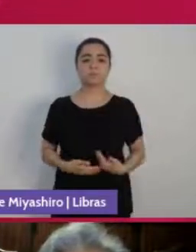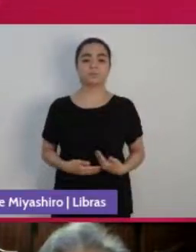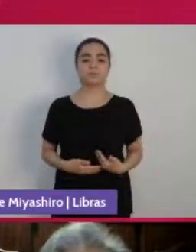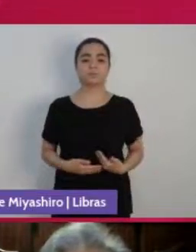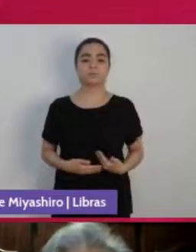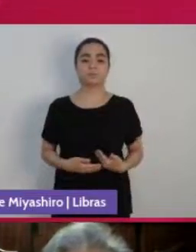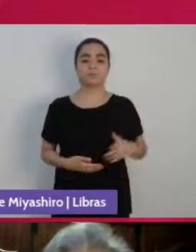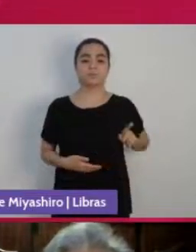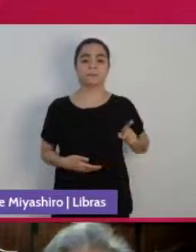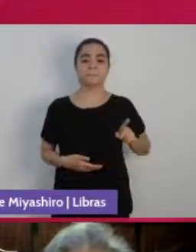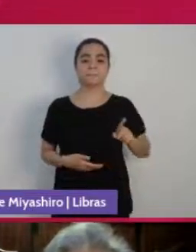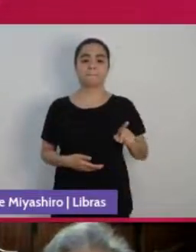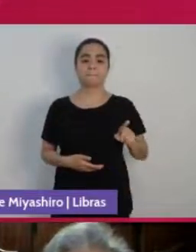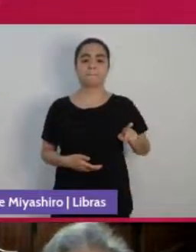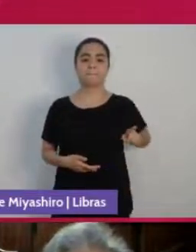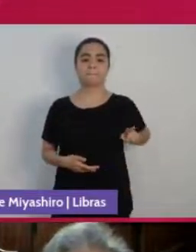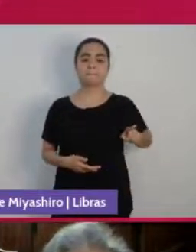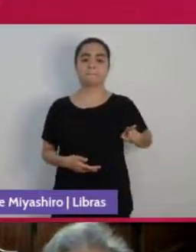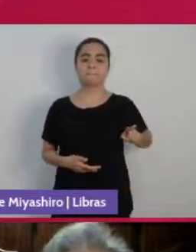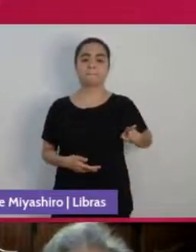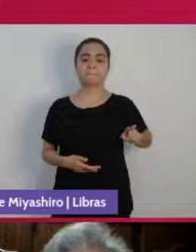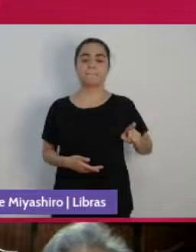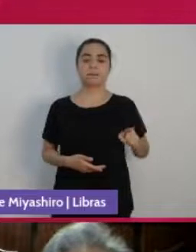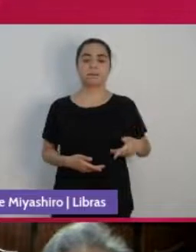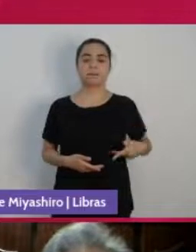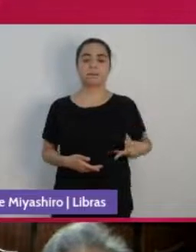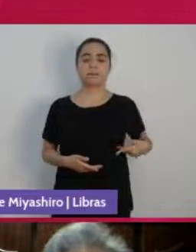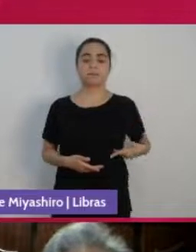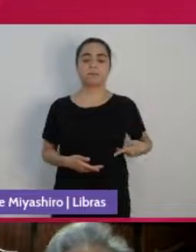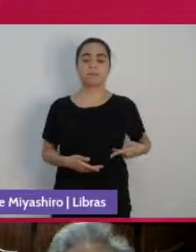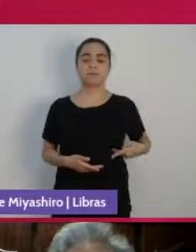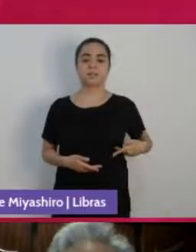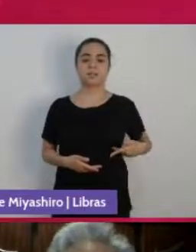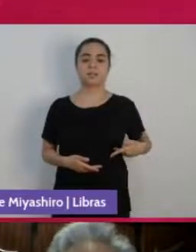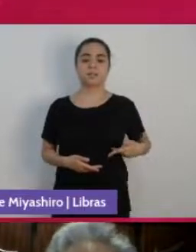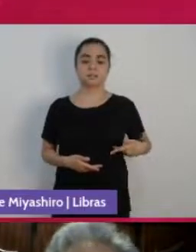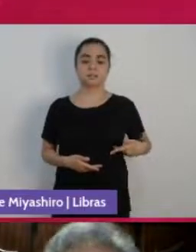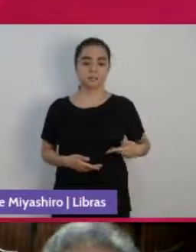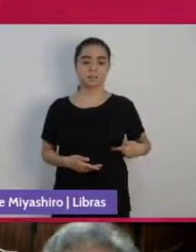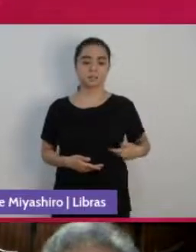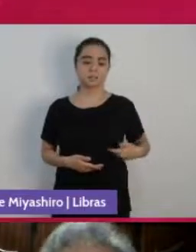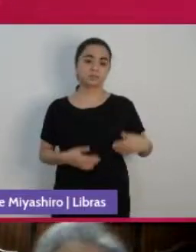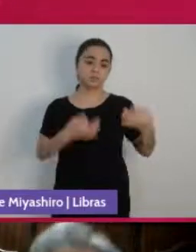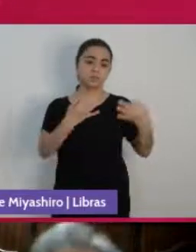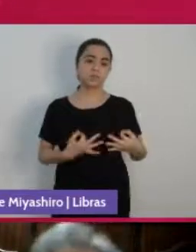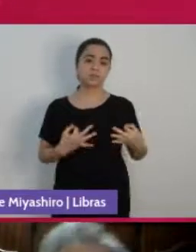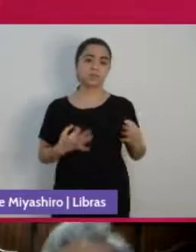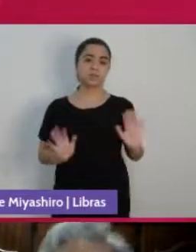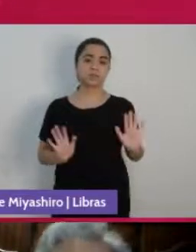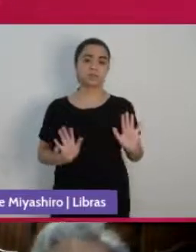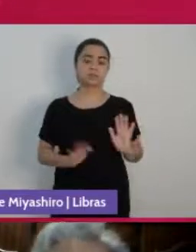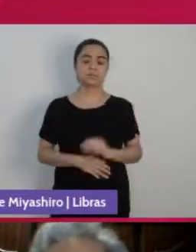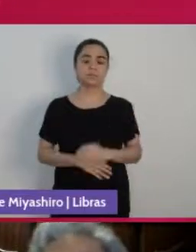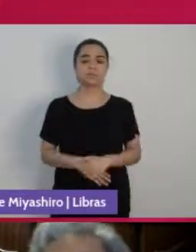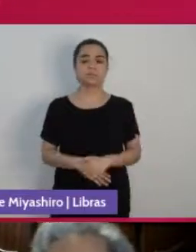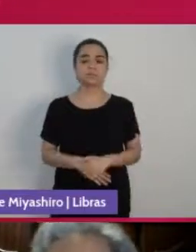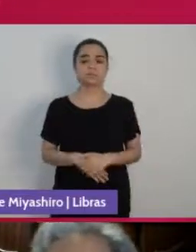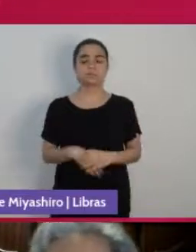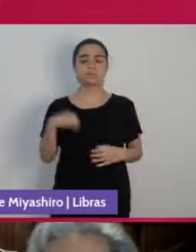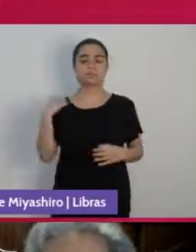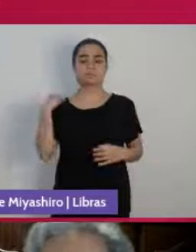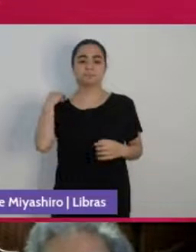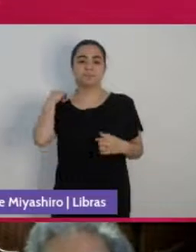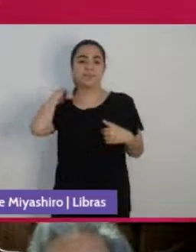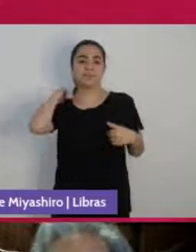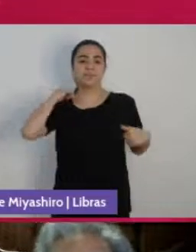coincidindo com a linha do mamilo, e a prega ou suco inframamário. Ok. Esse daqui, meu Deus do